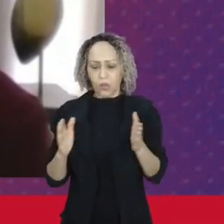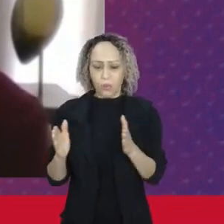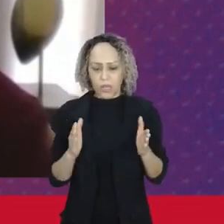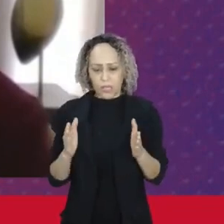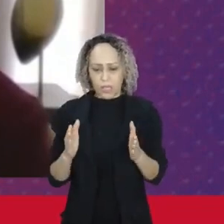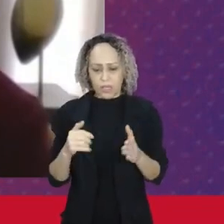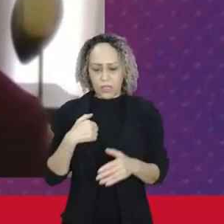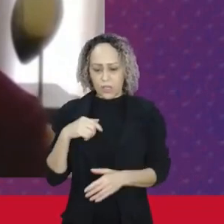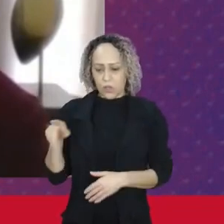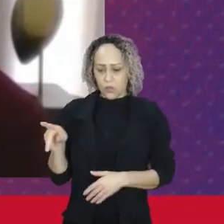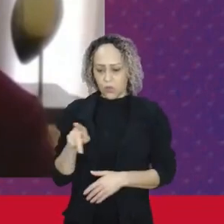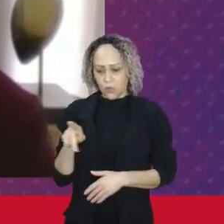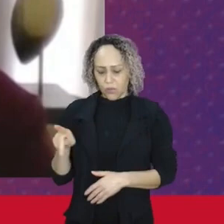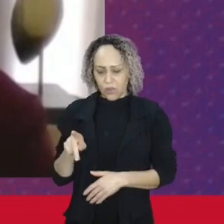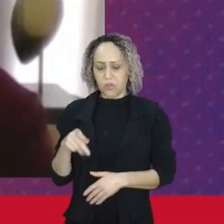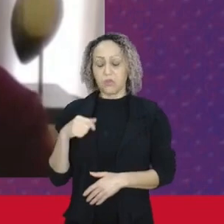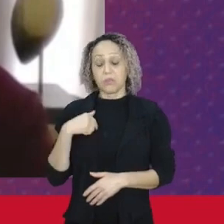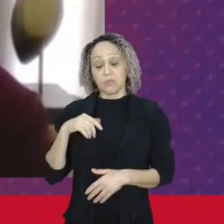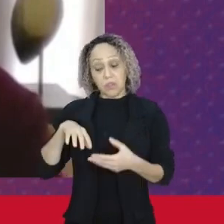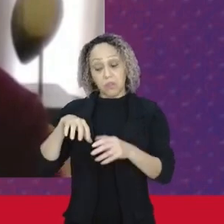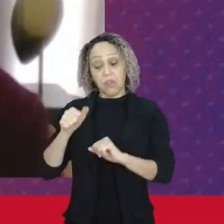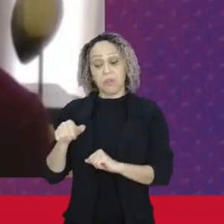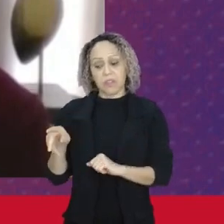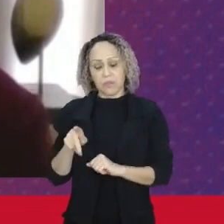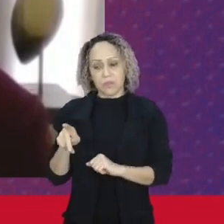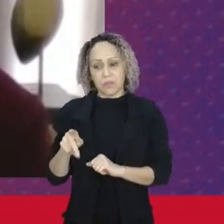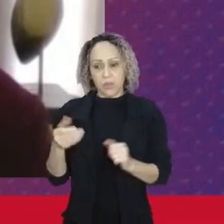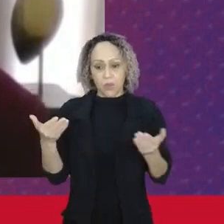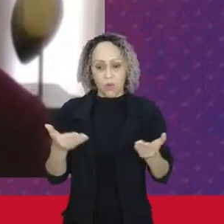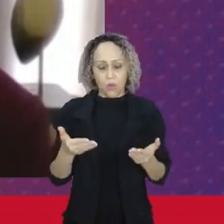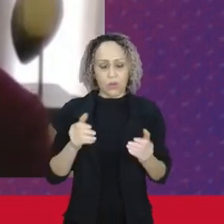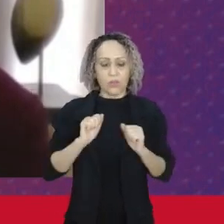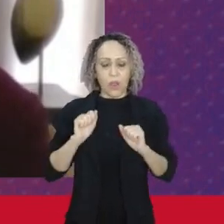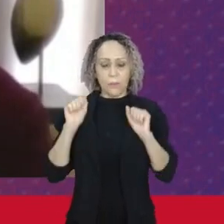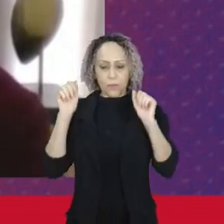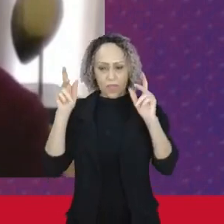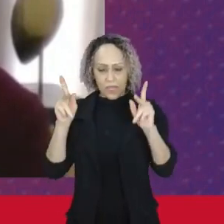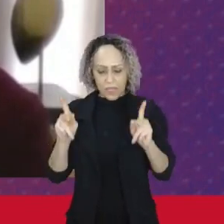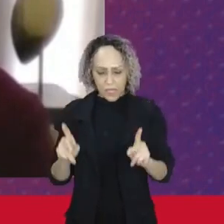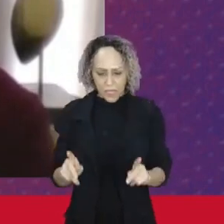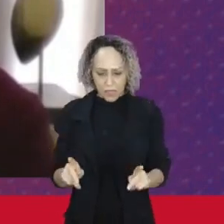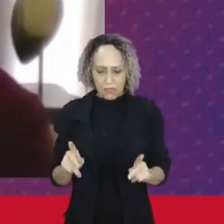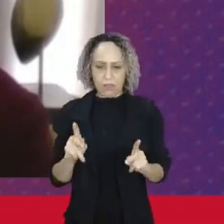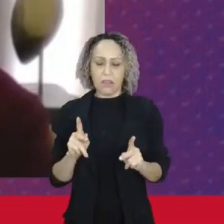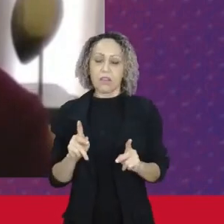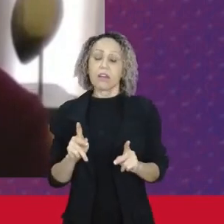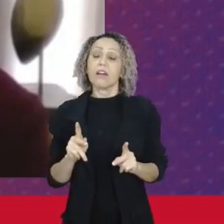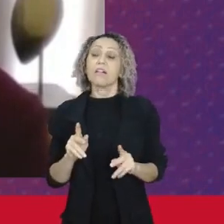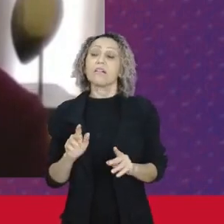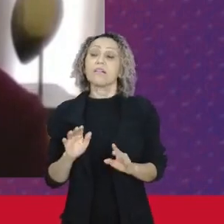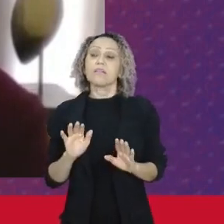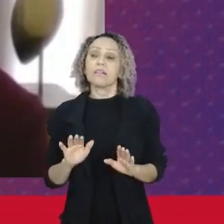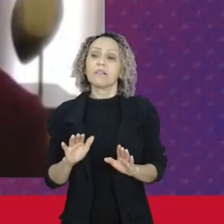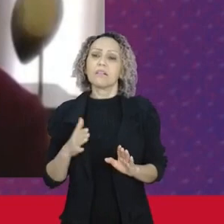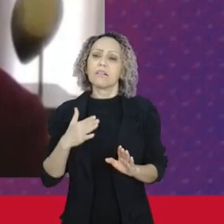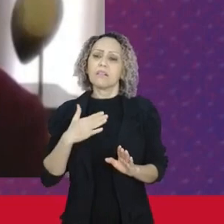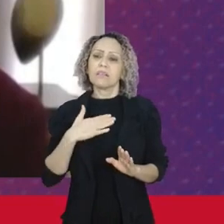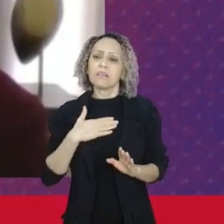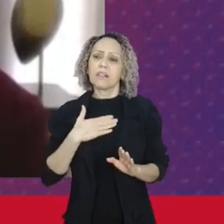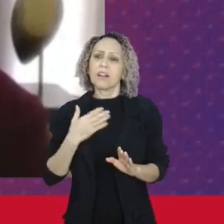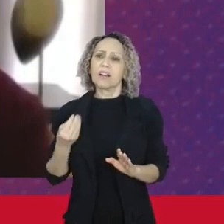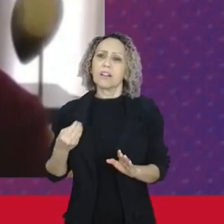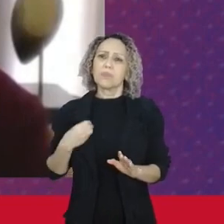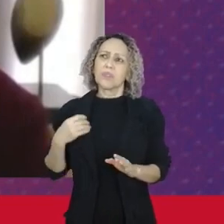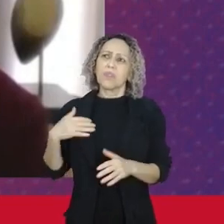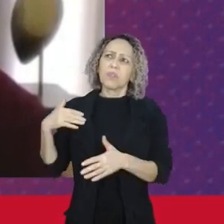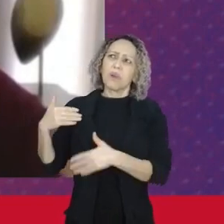de ofício e de formação, hoje estou aposentada e foi a minha vida na